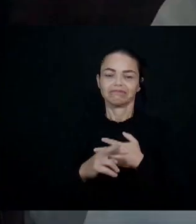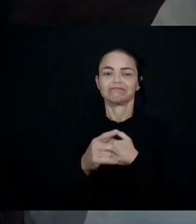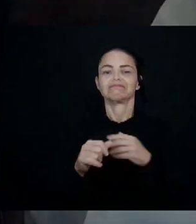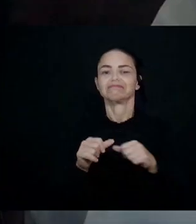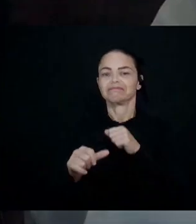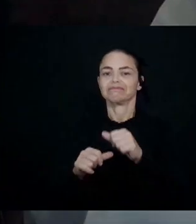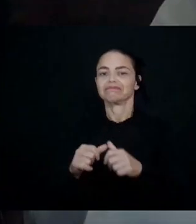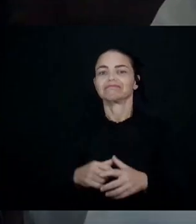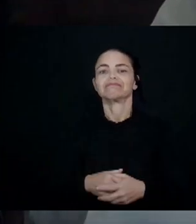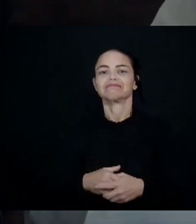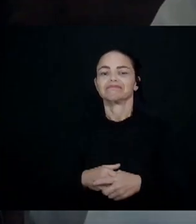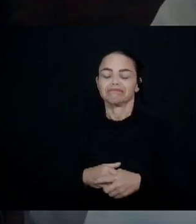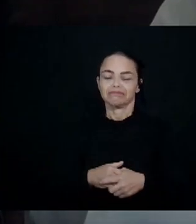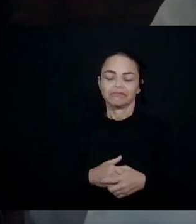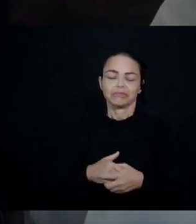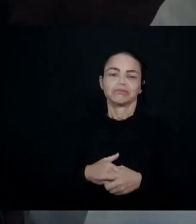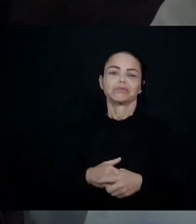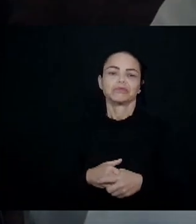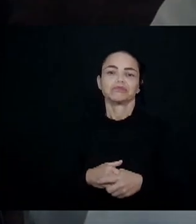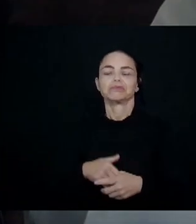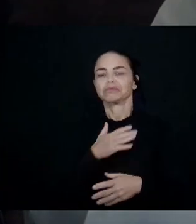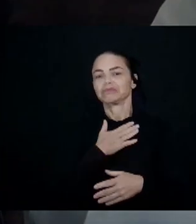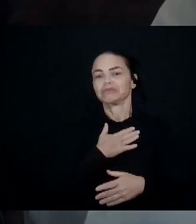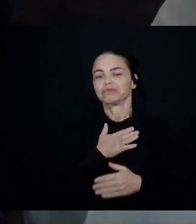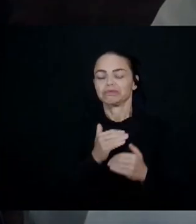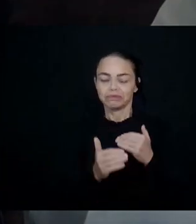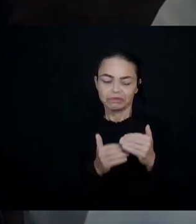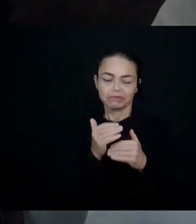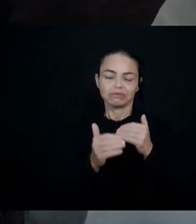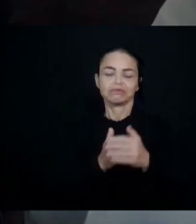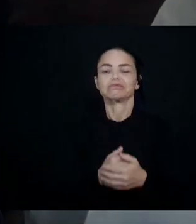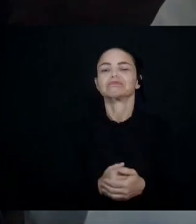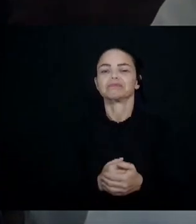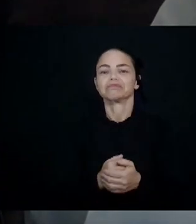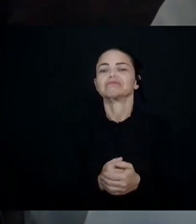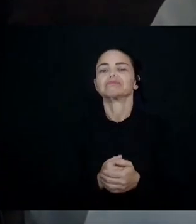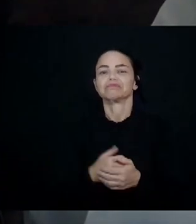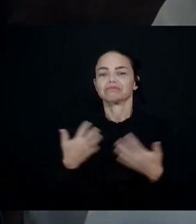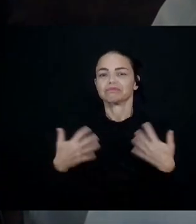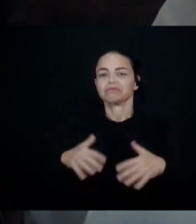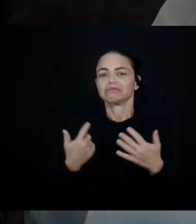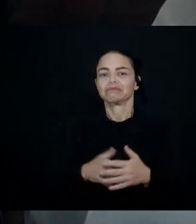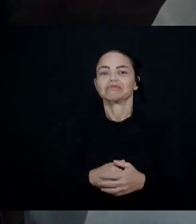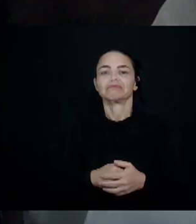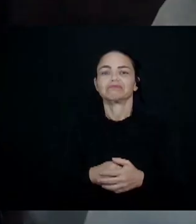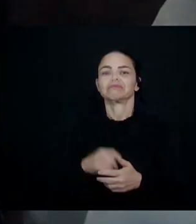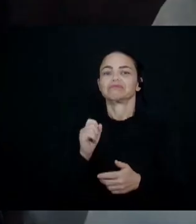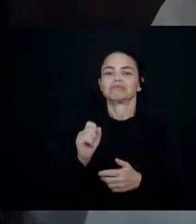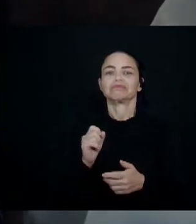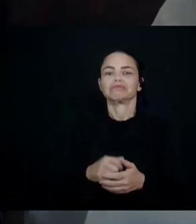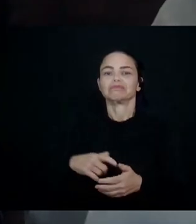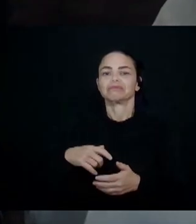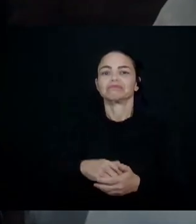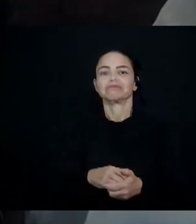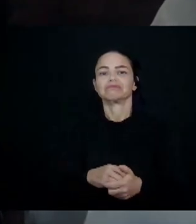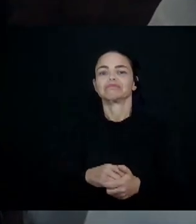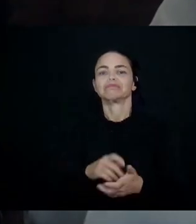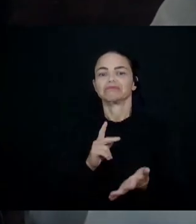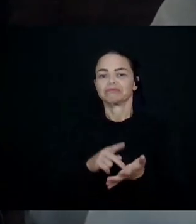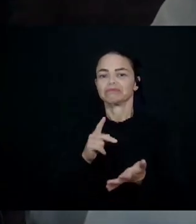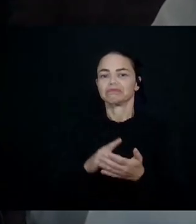Exatamente. Então, para mim, todo o processo vale muito mais do que você realmente